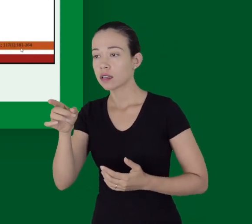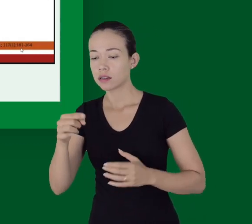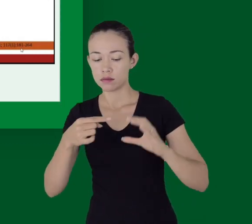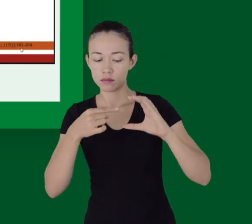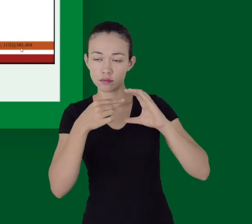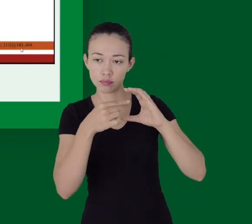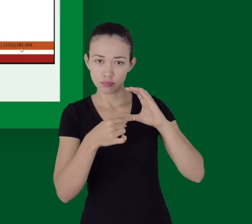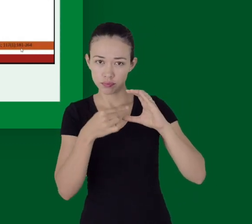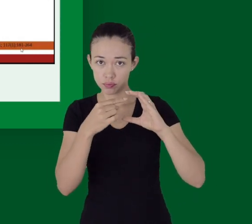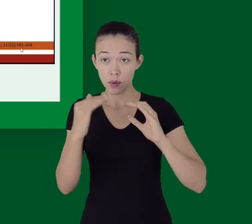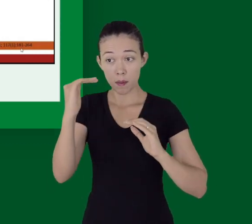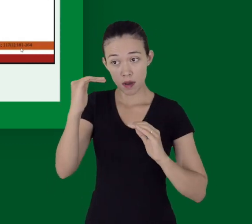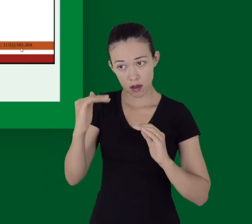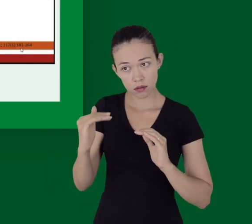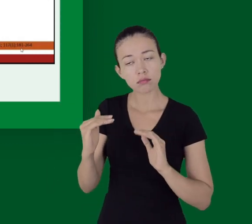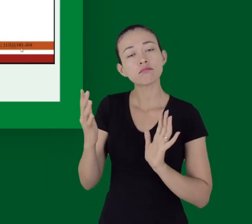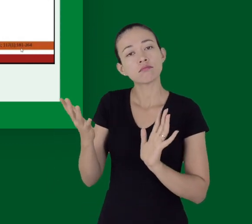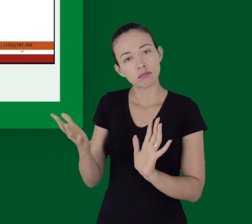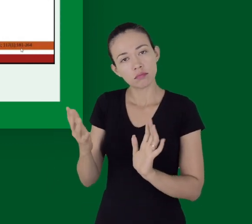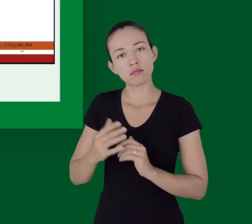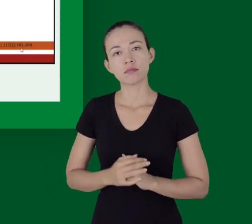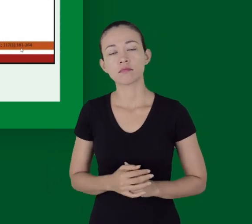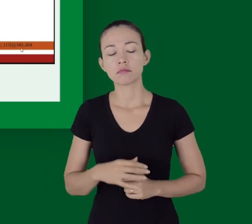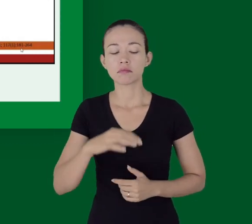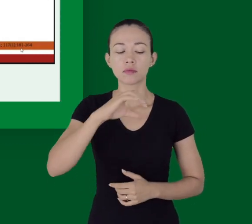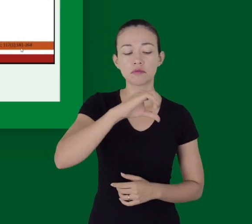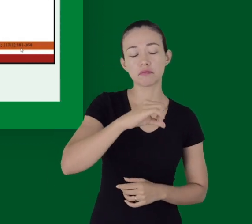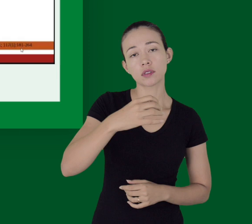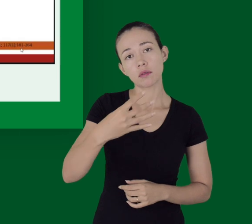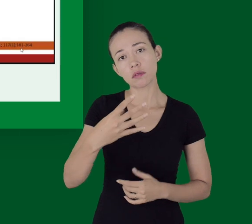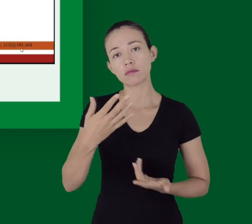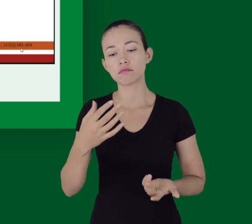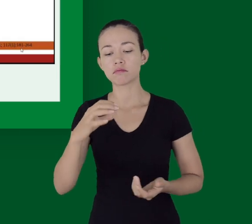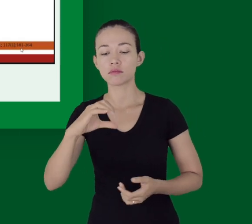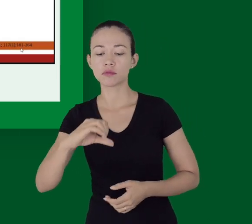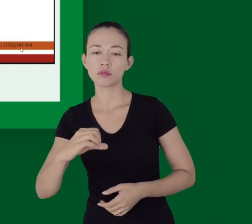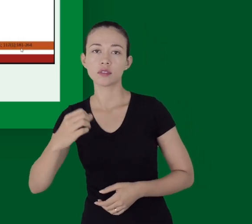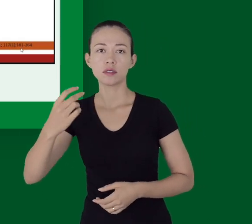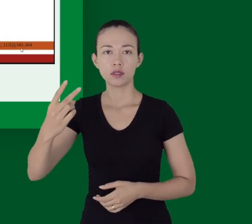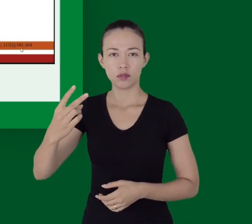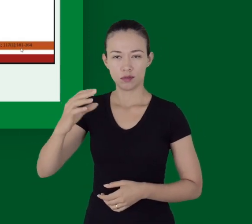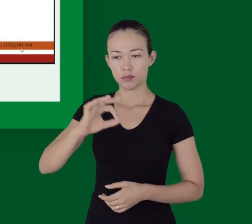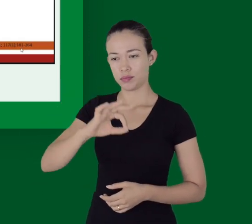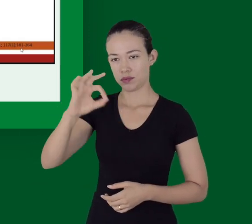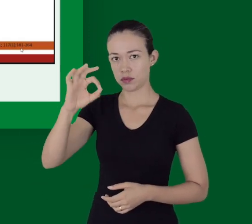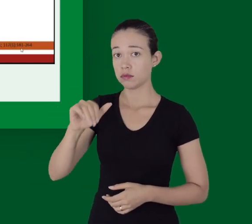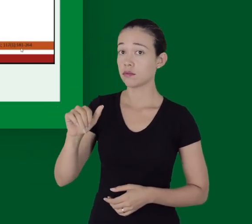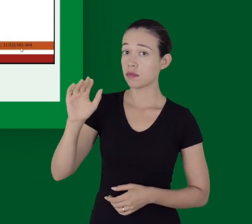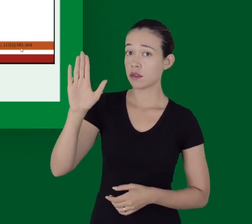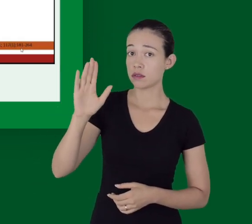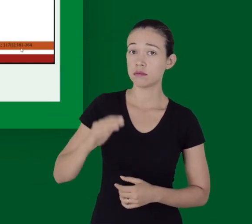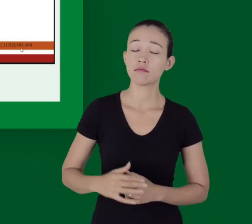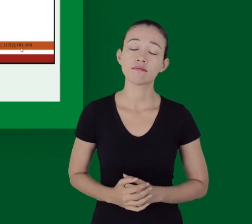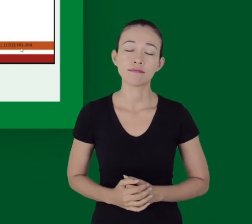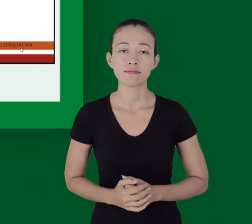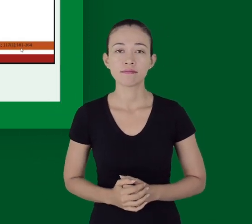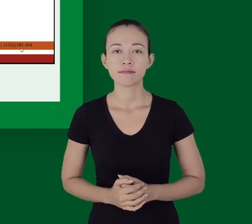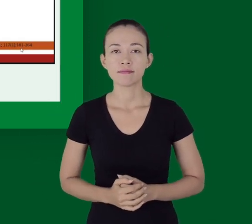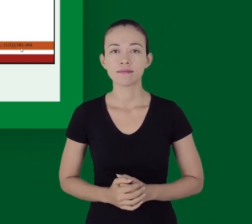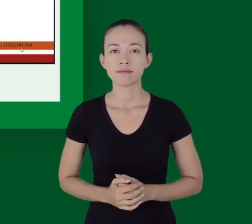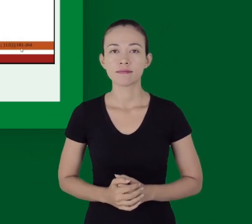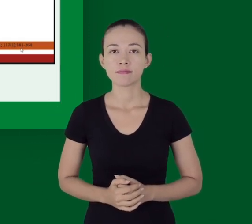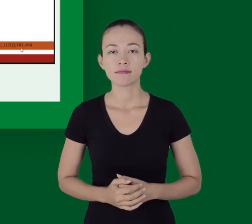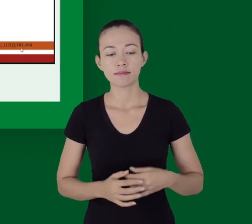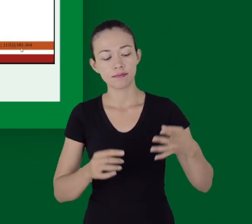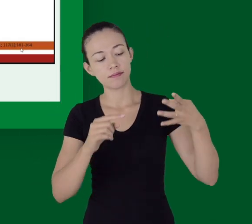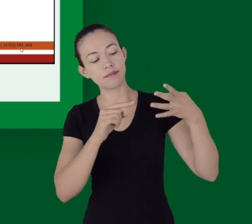é sempre que a gente coloca oxigênio no paciente com dor torácica, só quando o paciente tem uma saturação mais baixa, principalmente acima de